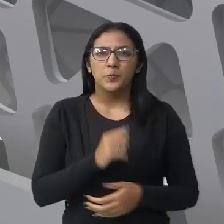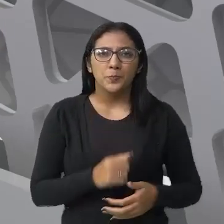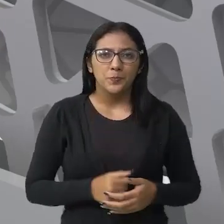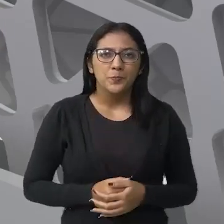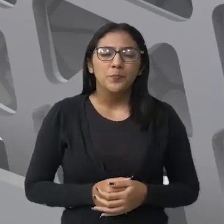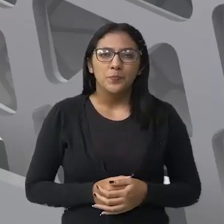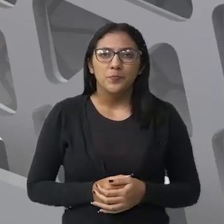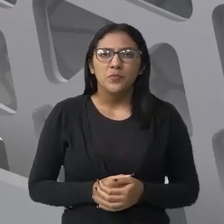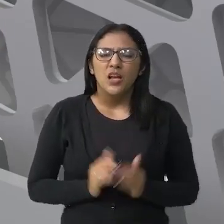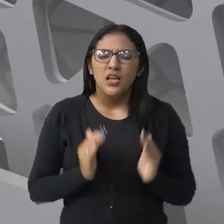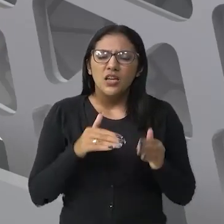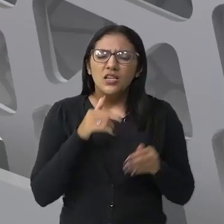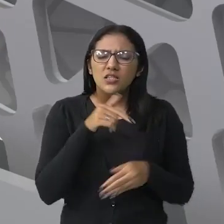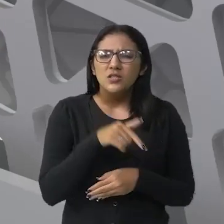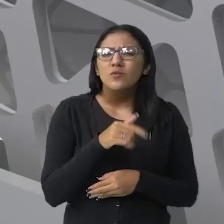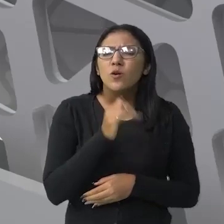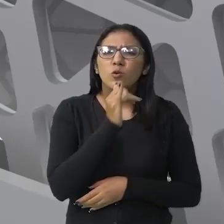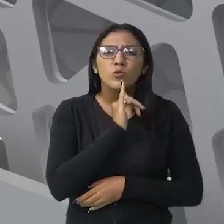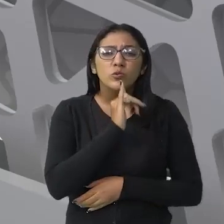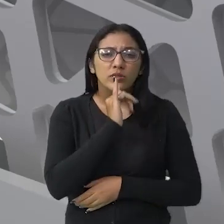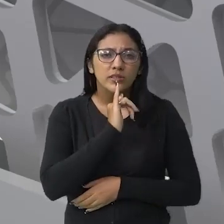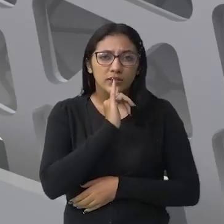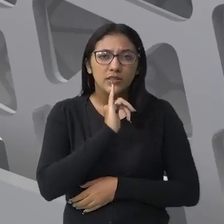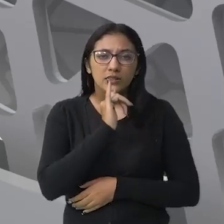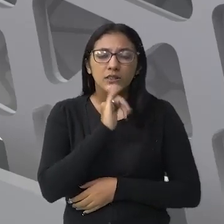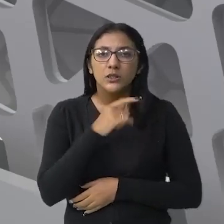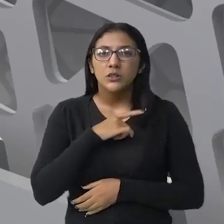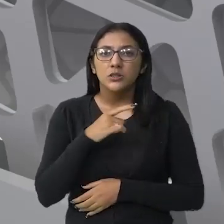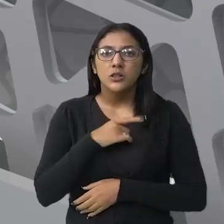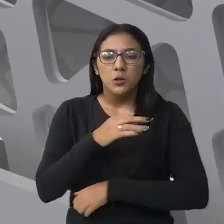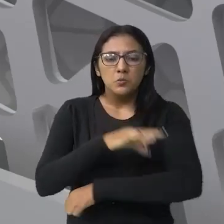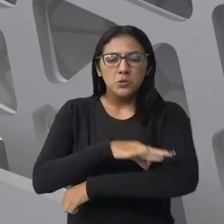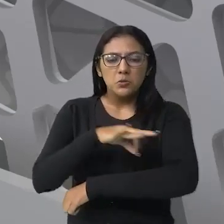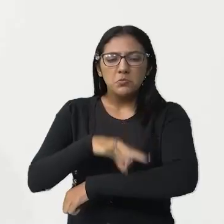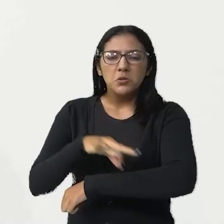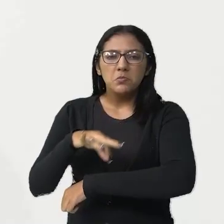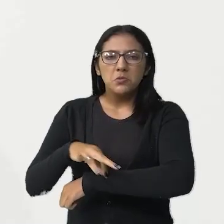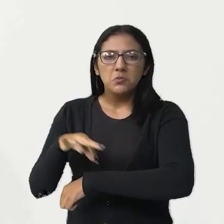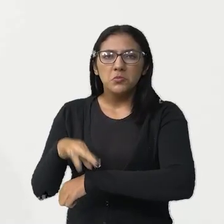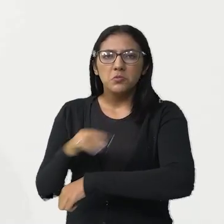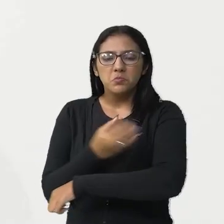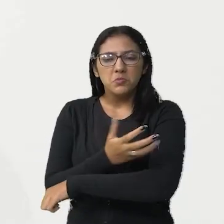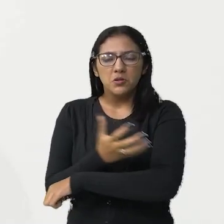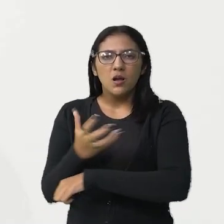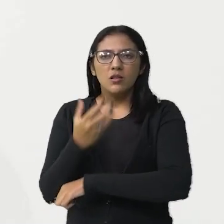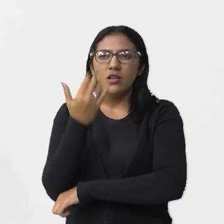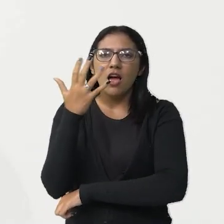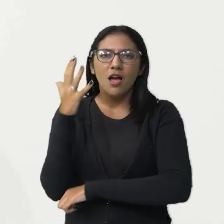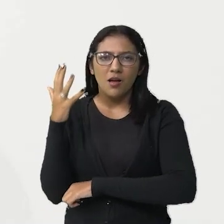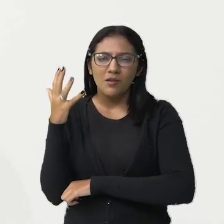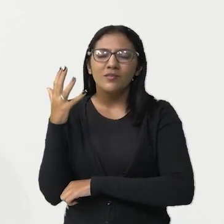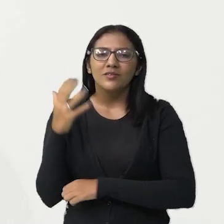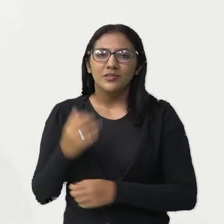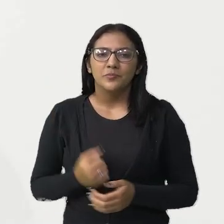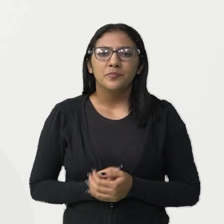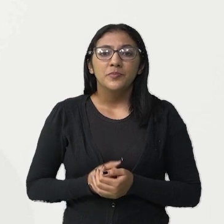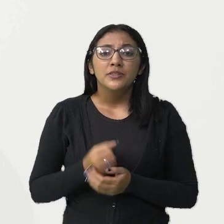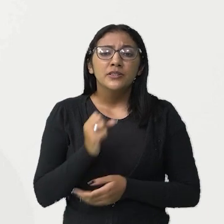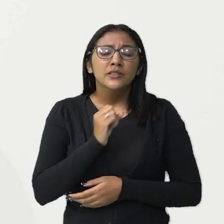esse caso específico aí, que nós estamos plantando, né, as mudas, se